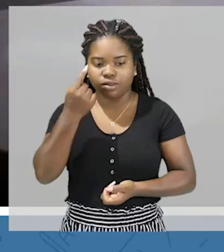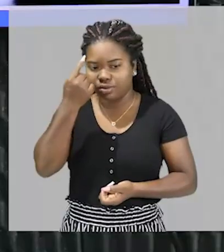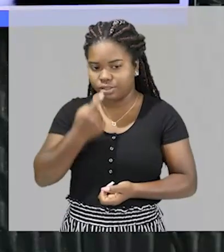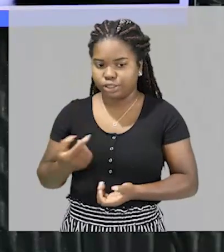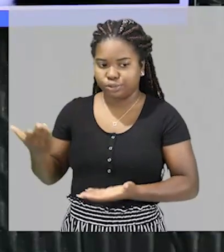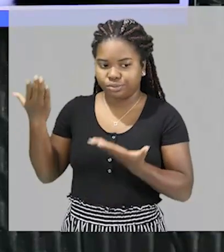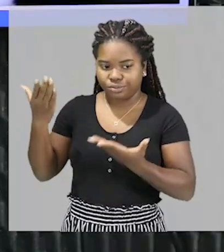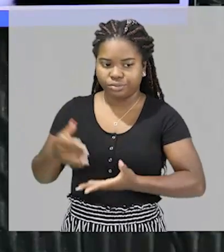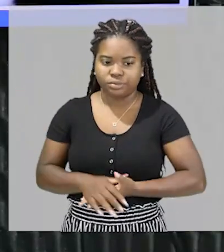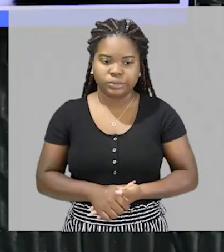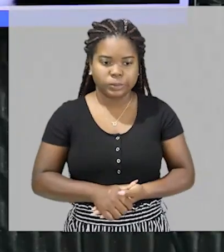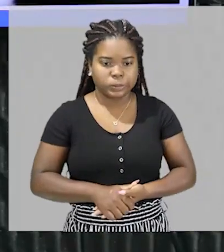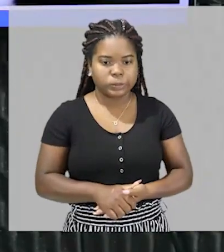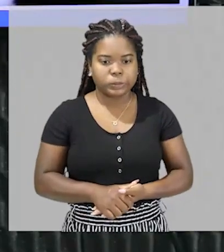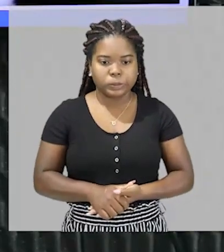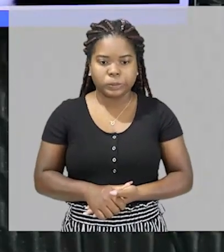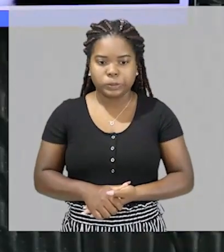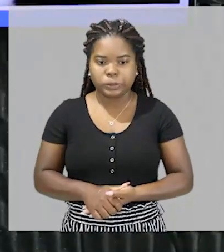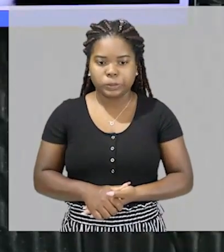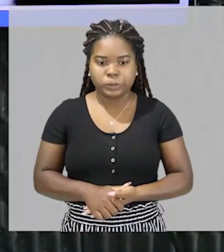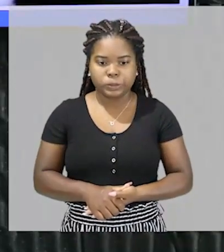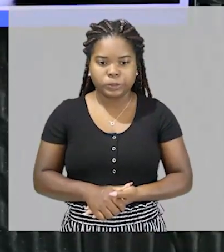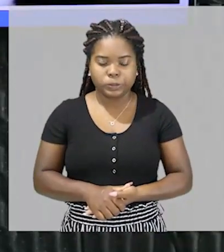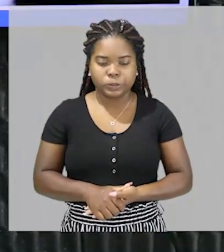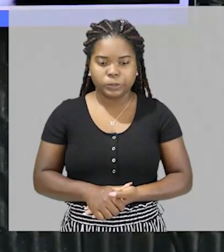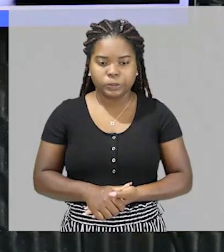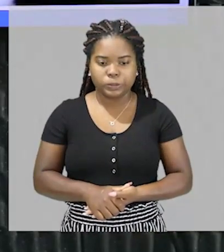raiografia de 1922, isso no início do